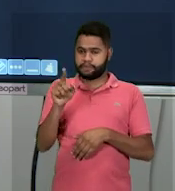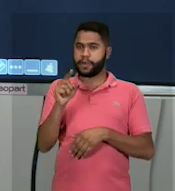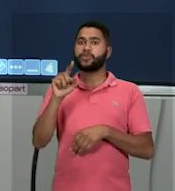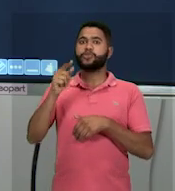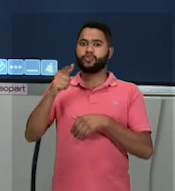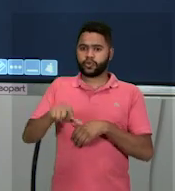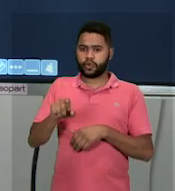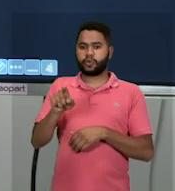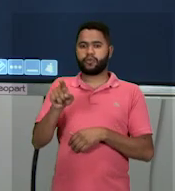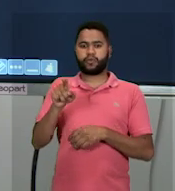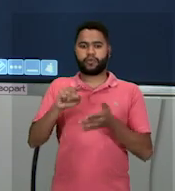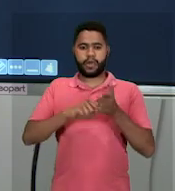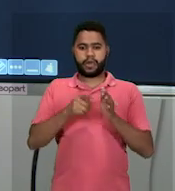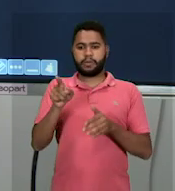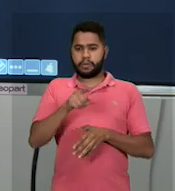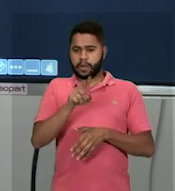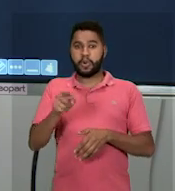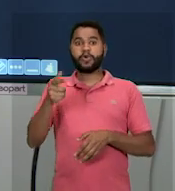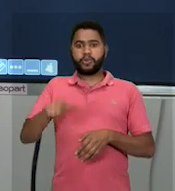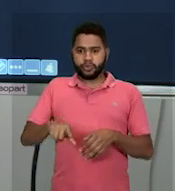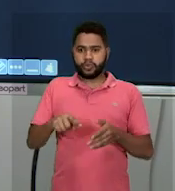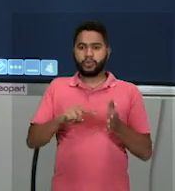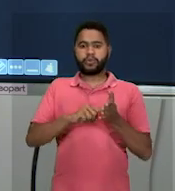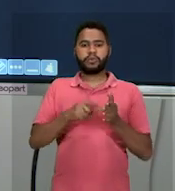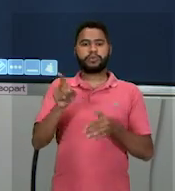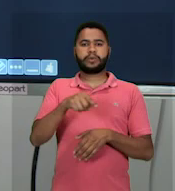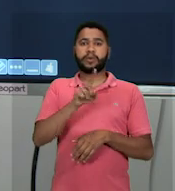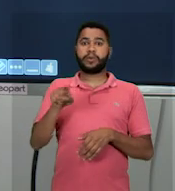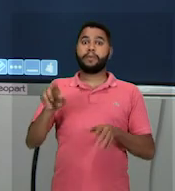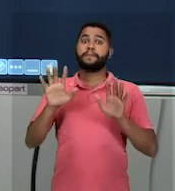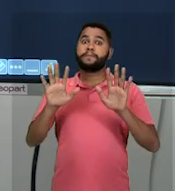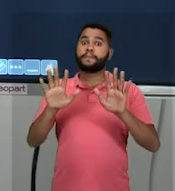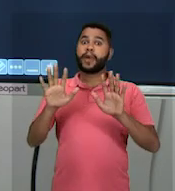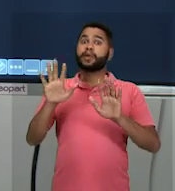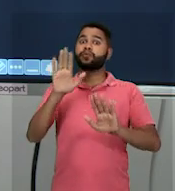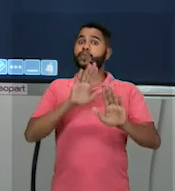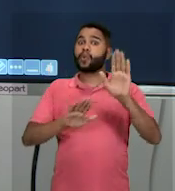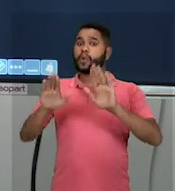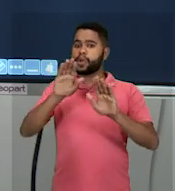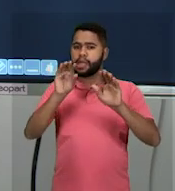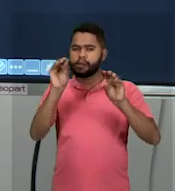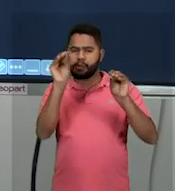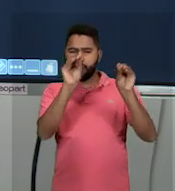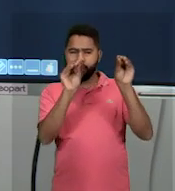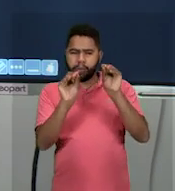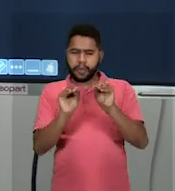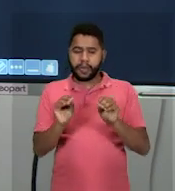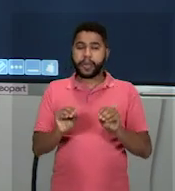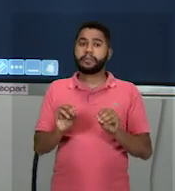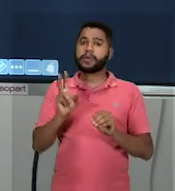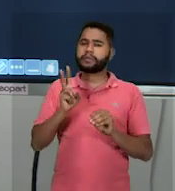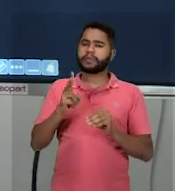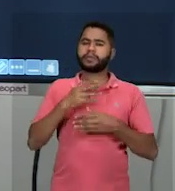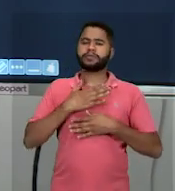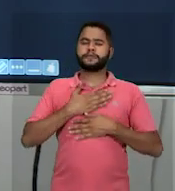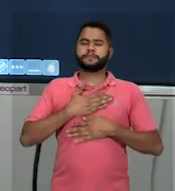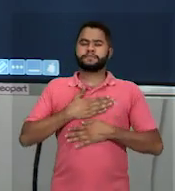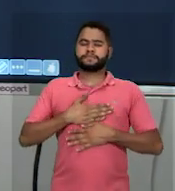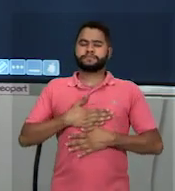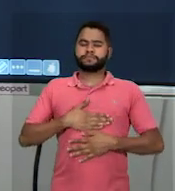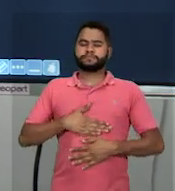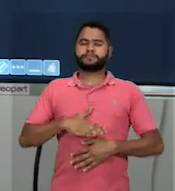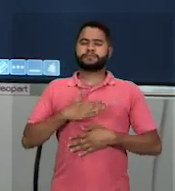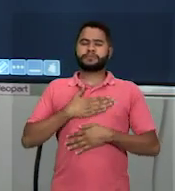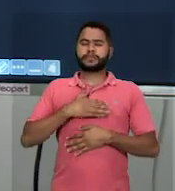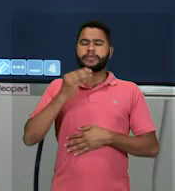conta. Mais importante que isso, cuidado para não errar na montagem, tá? Então, por isso que eu falo para você sempre ficar calmo, tentar